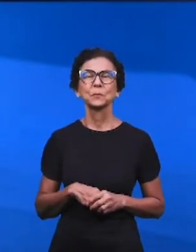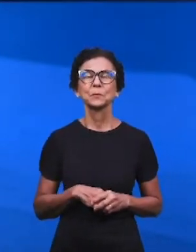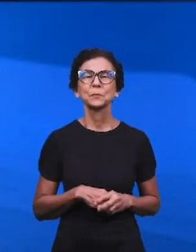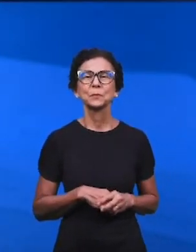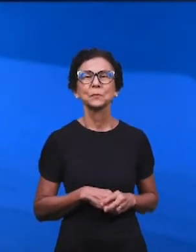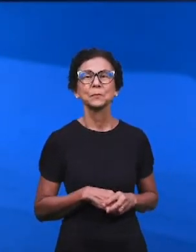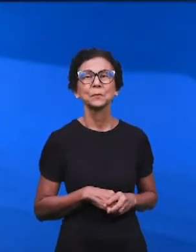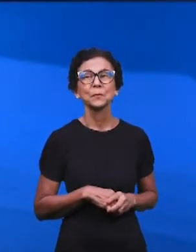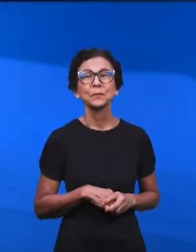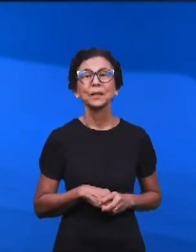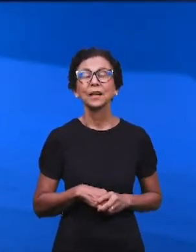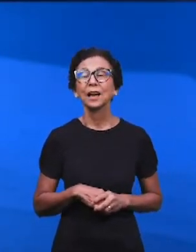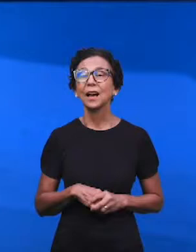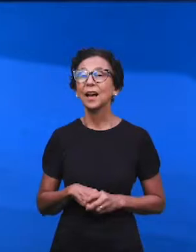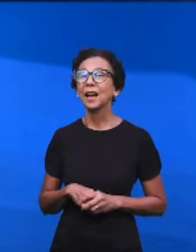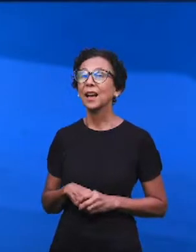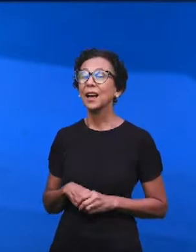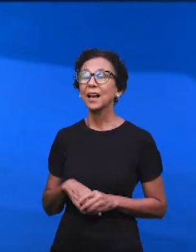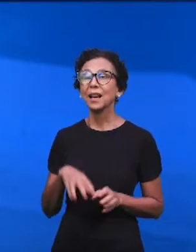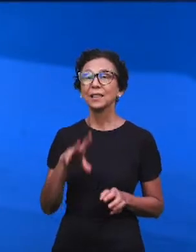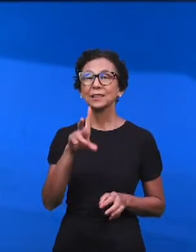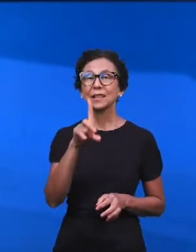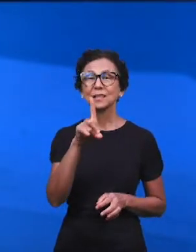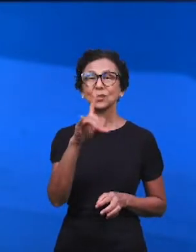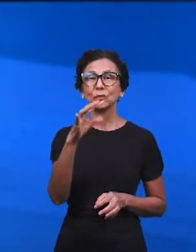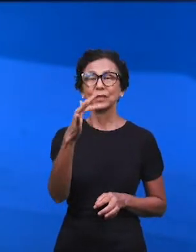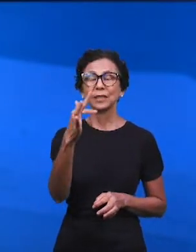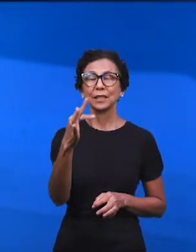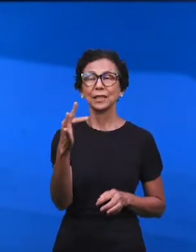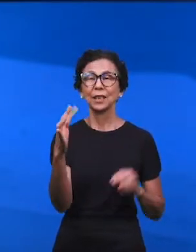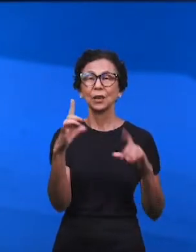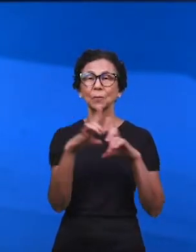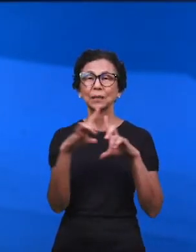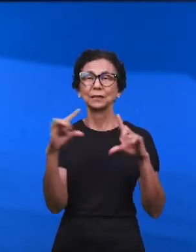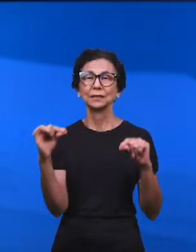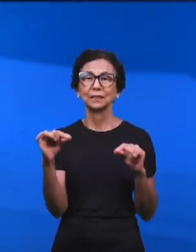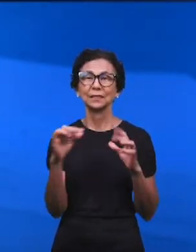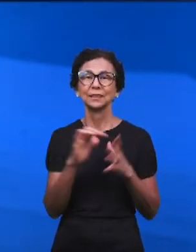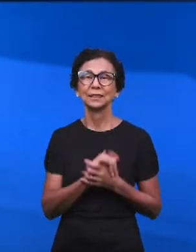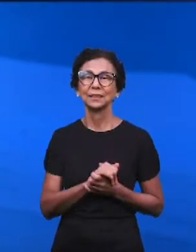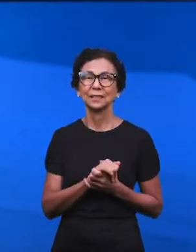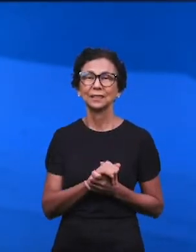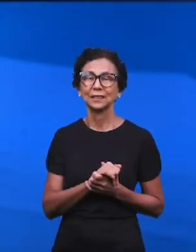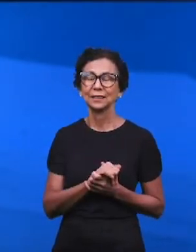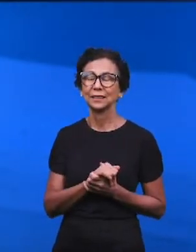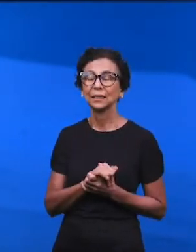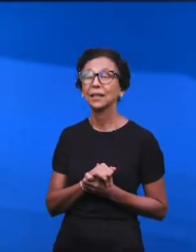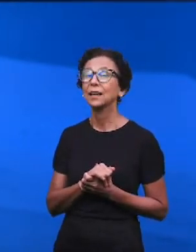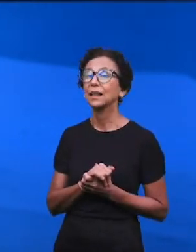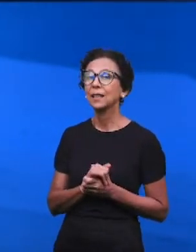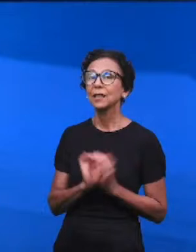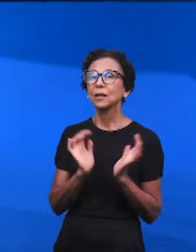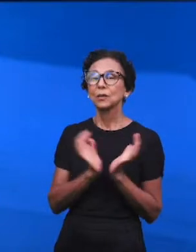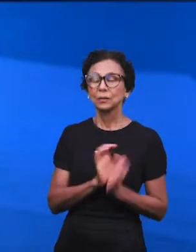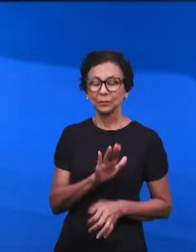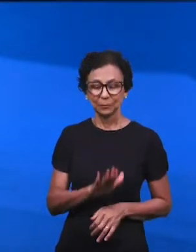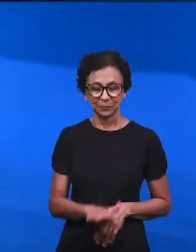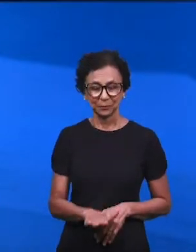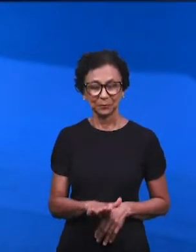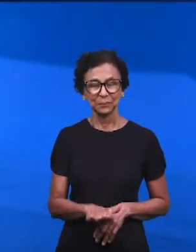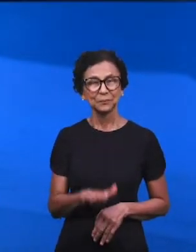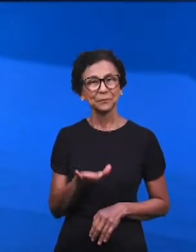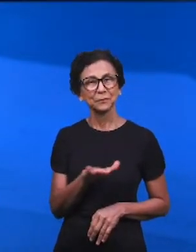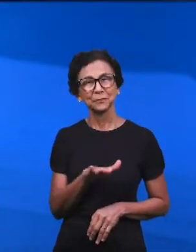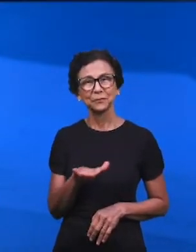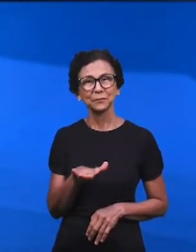do Distrito Federal, em Brasília. A Thaís Medeiros foi quem postou a resposta da classe de intermediário da nossa